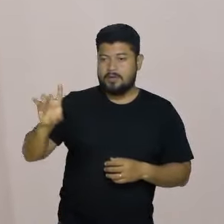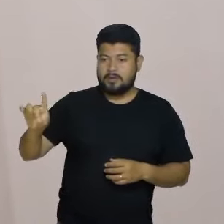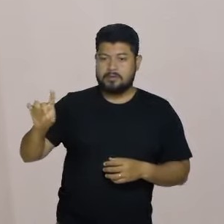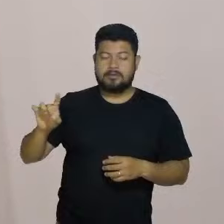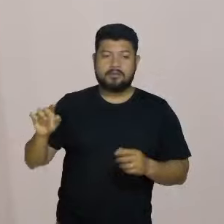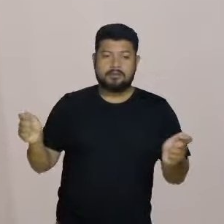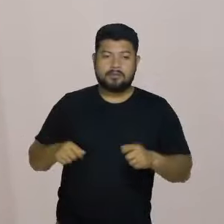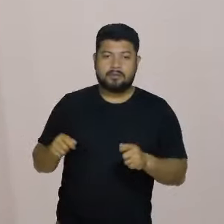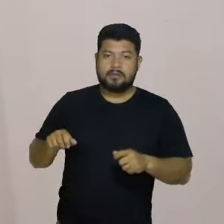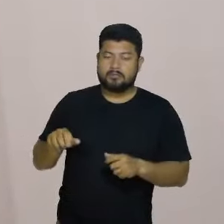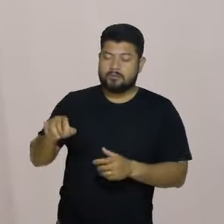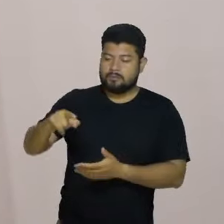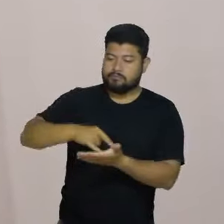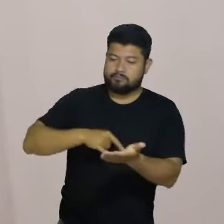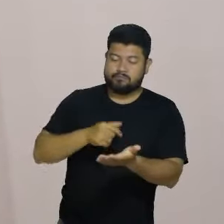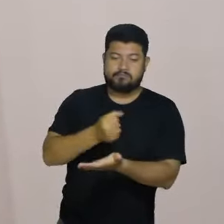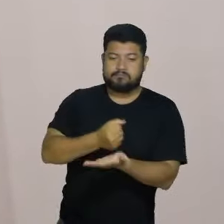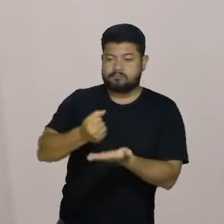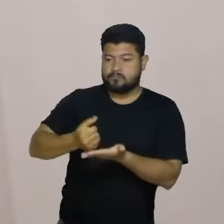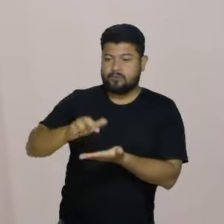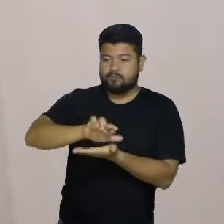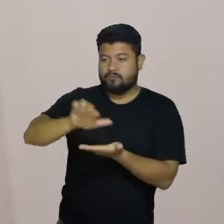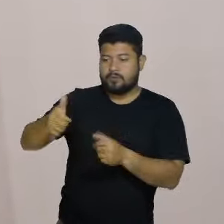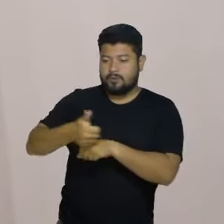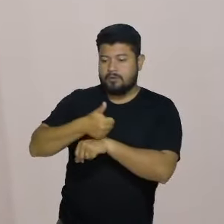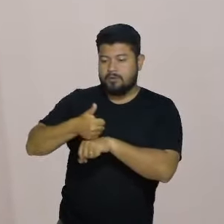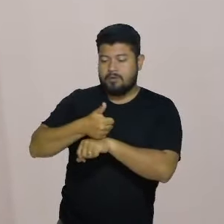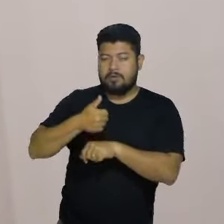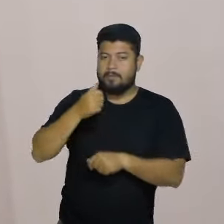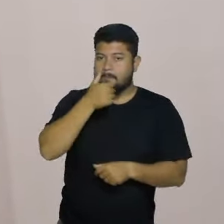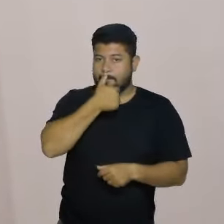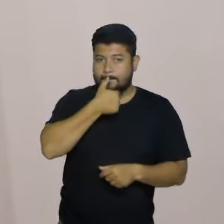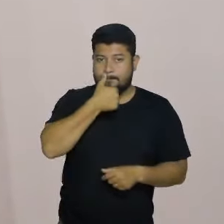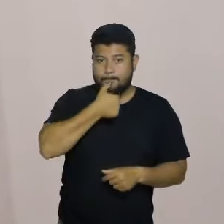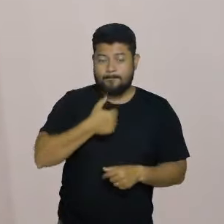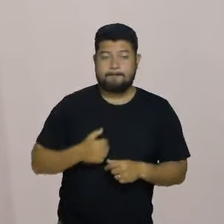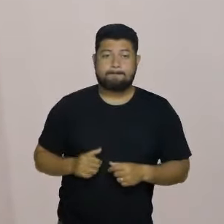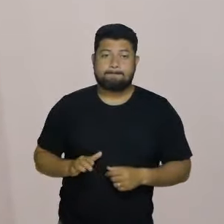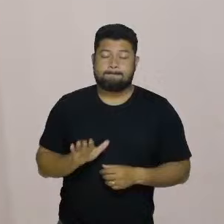contratação de profissionais. Mas, senhores deputados, quero dizer de que